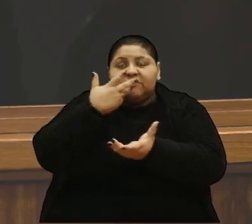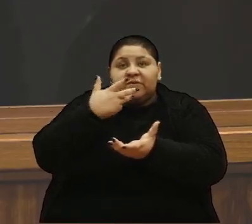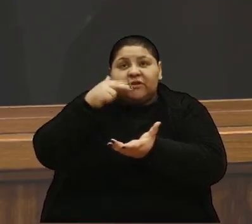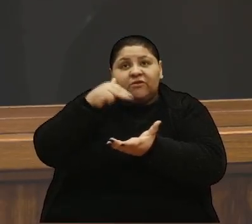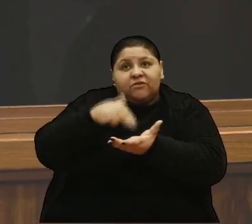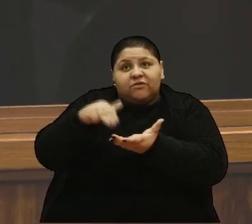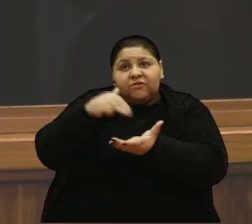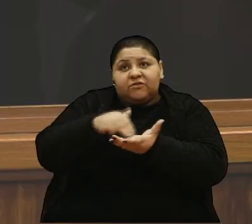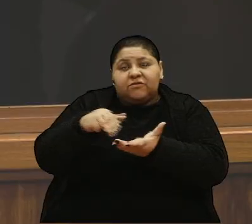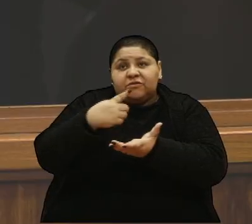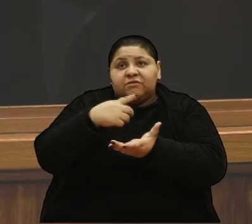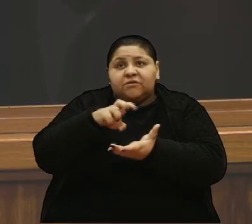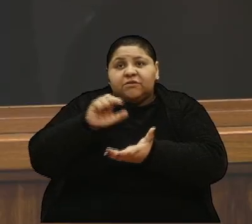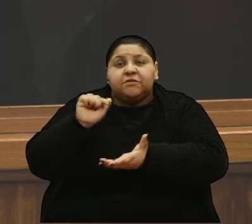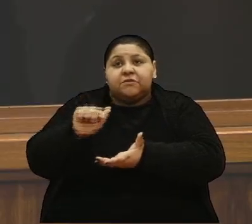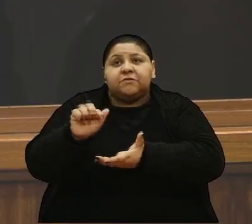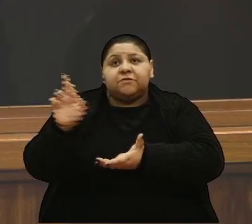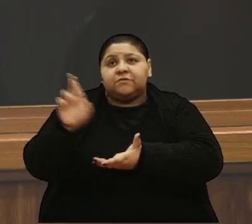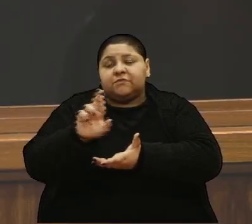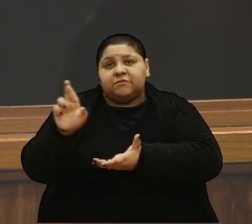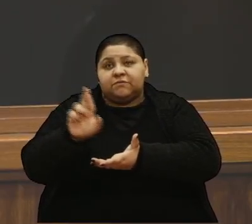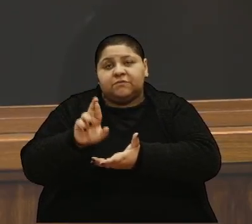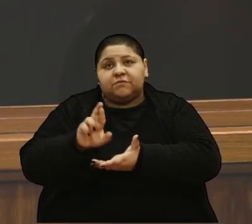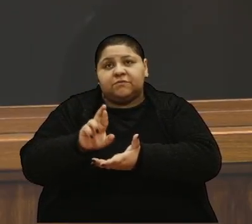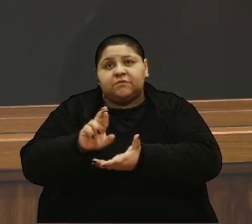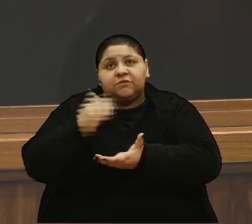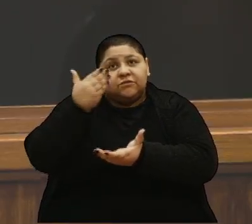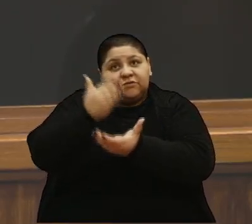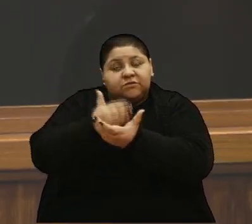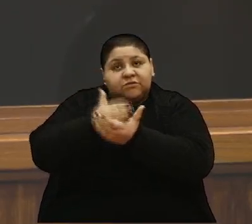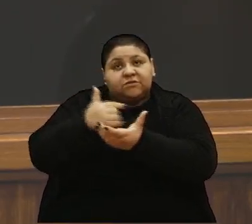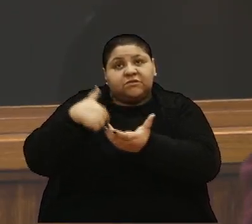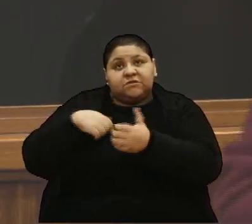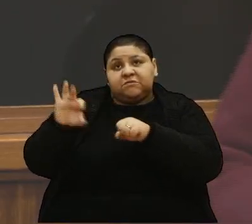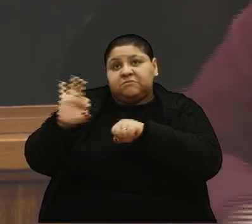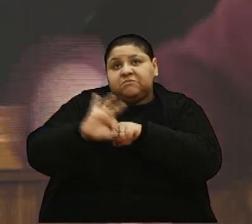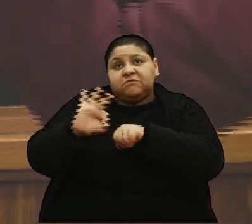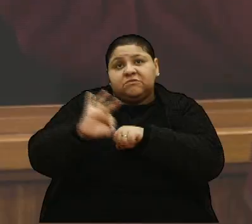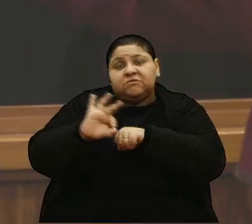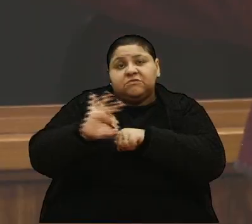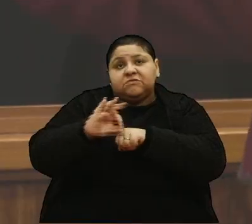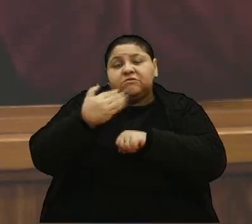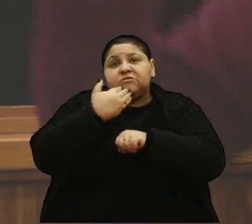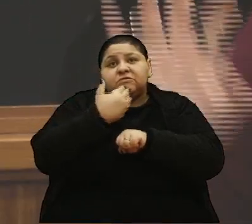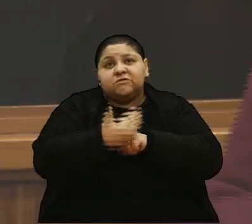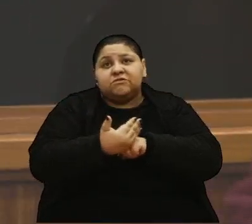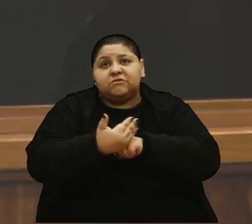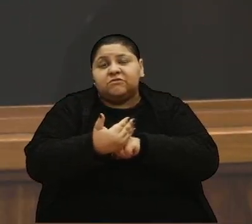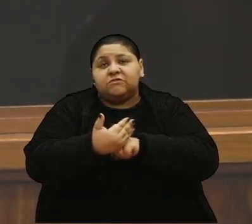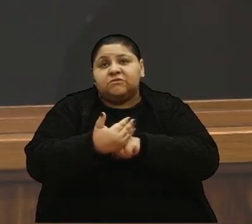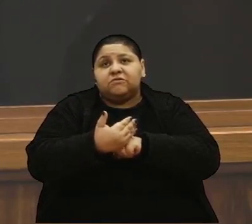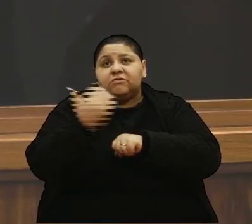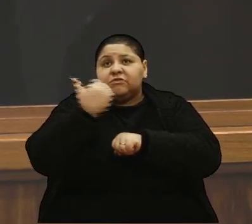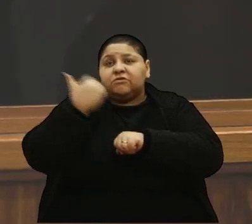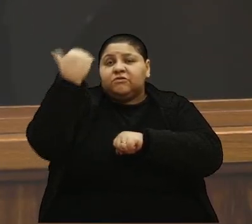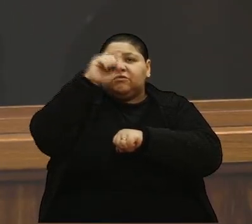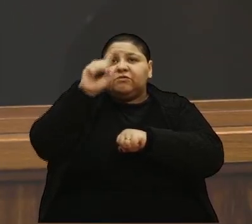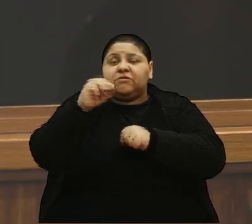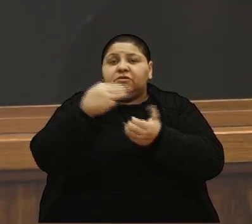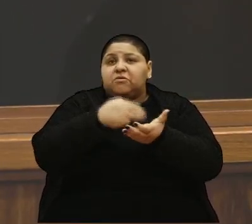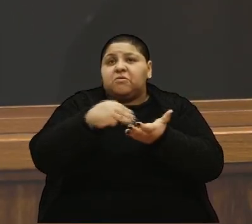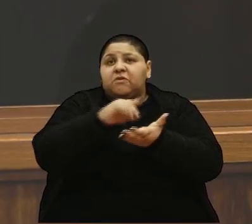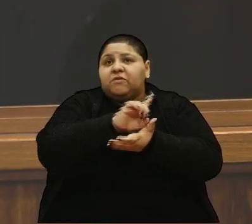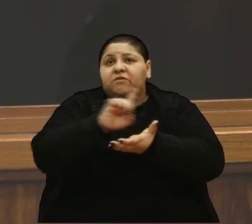agora, 15 mil reais, um processo que eu estava como advogada, recorreu, o tribunal disse que o WhatsApp não